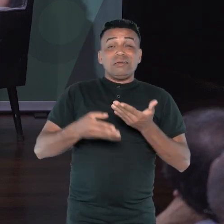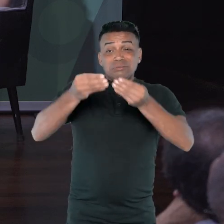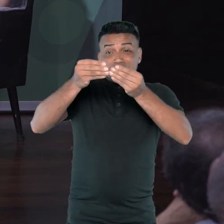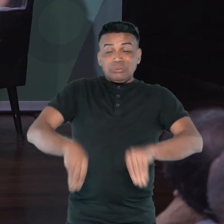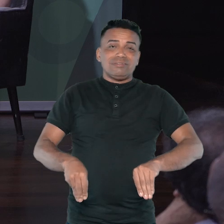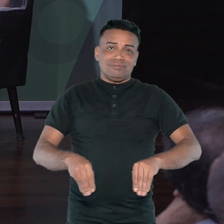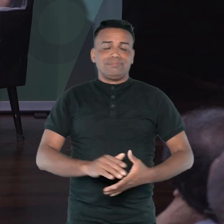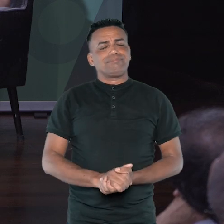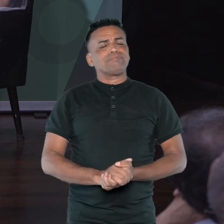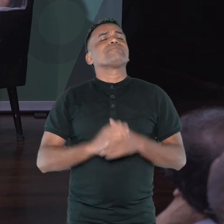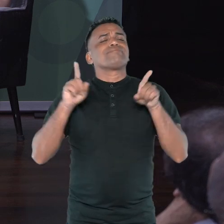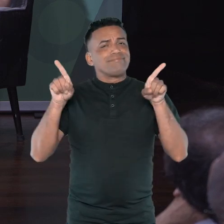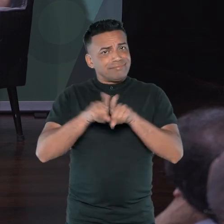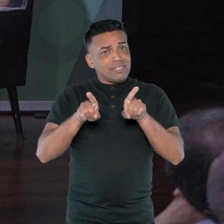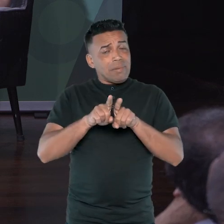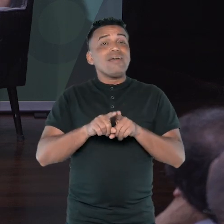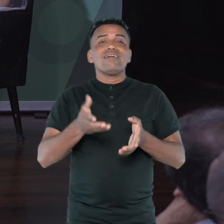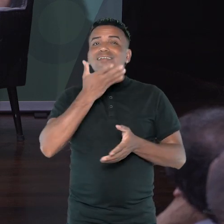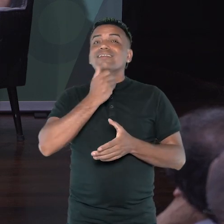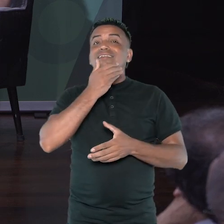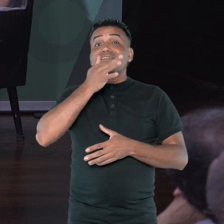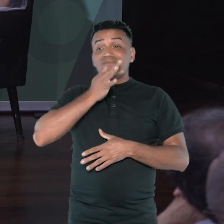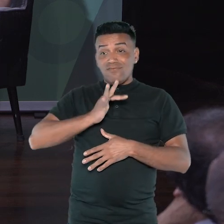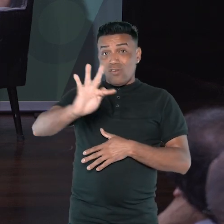bastante. E, ao mesmo tempo, Freud